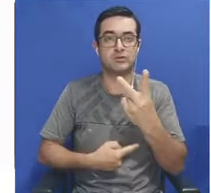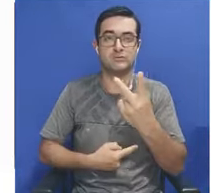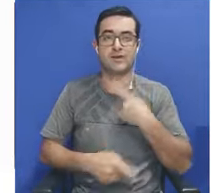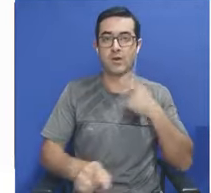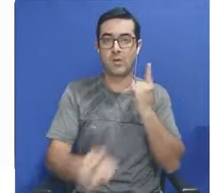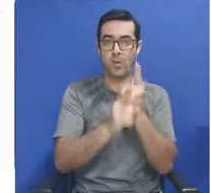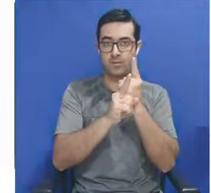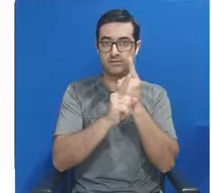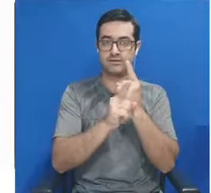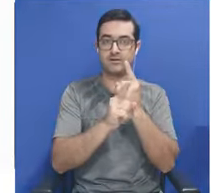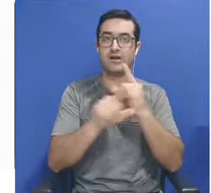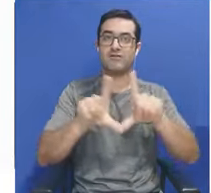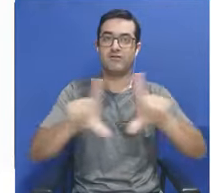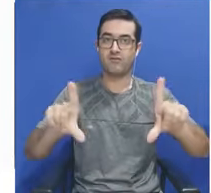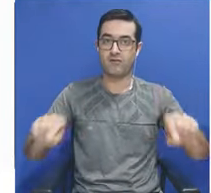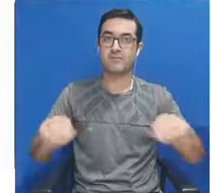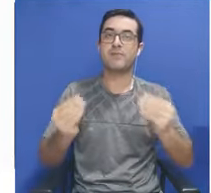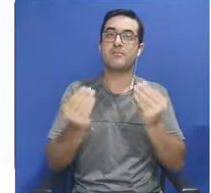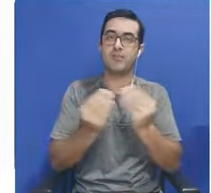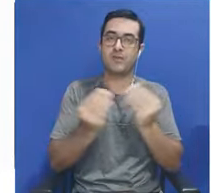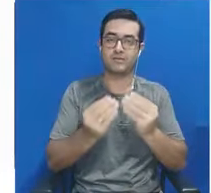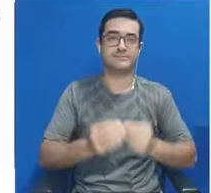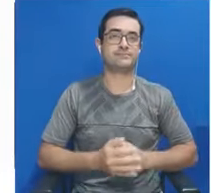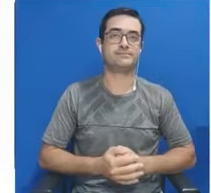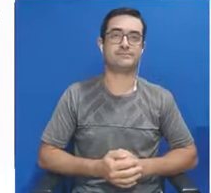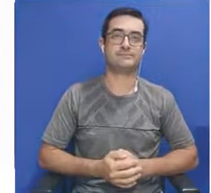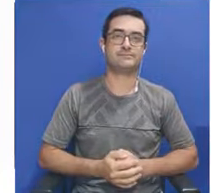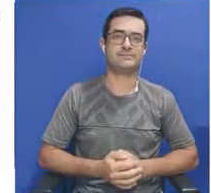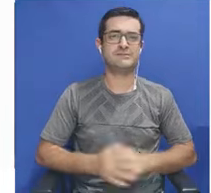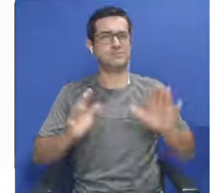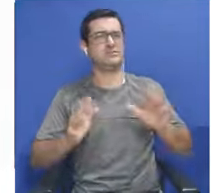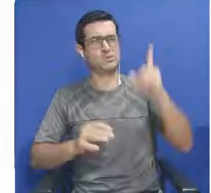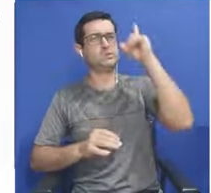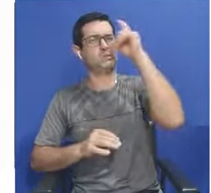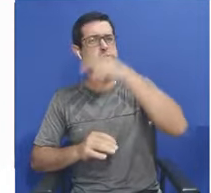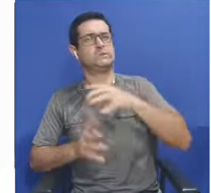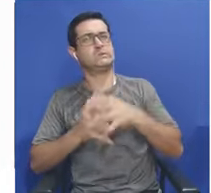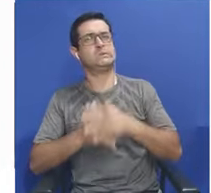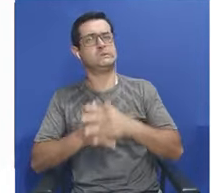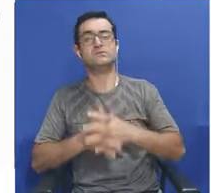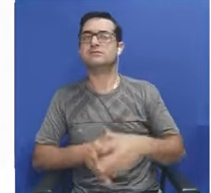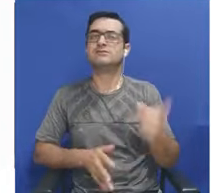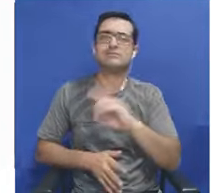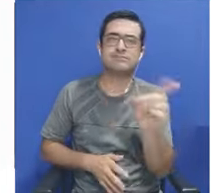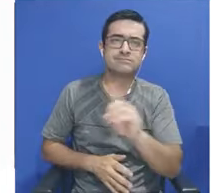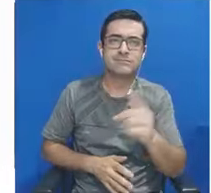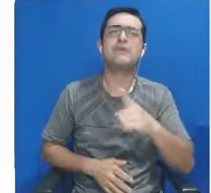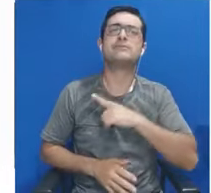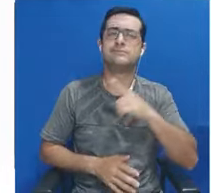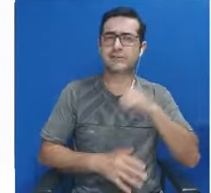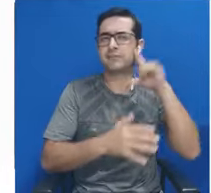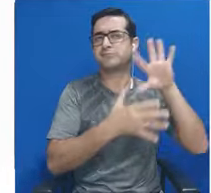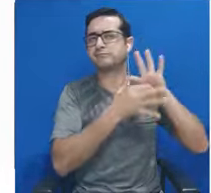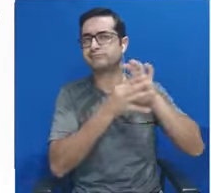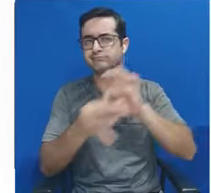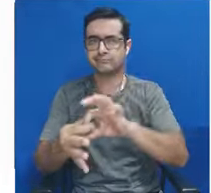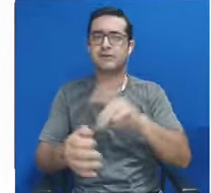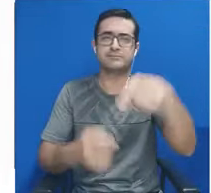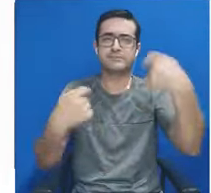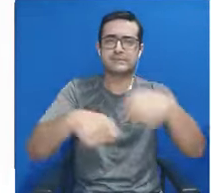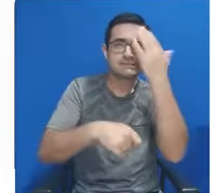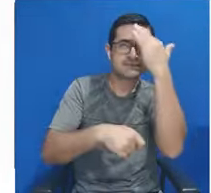molecular. Bom, gente. Ah, professor, mas que difícil. Isso não é. Existe uma lógica. Vocês precisam entender